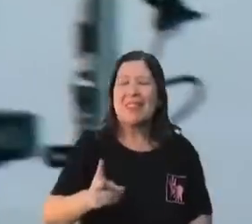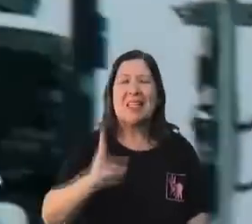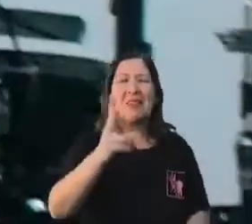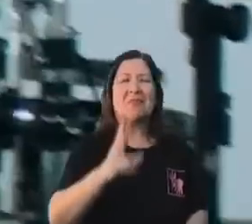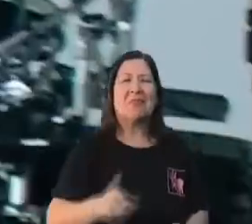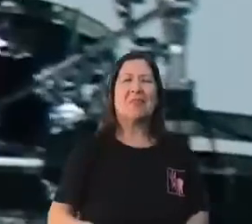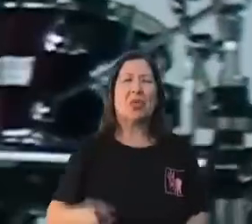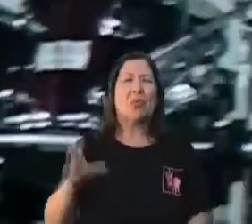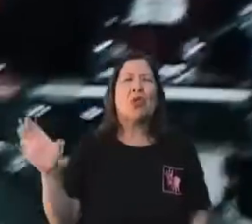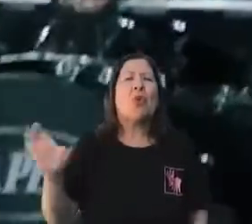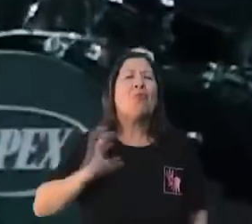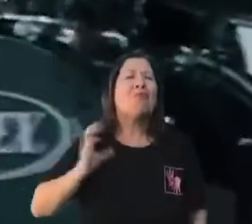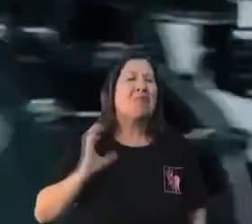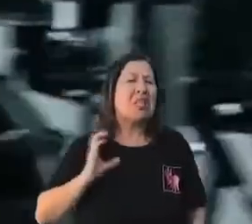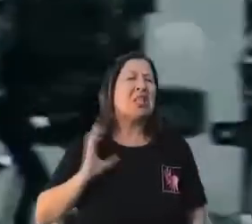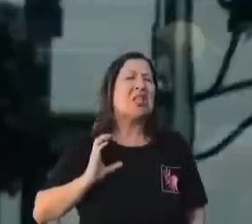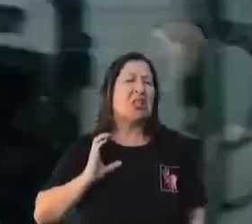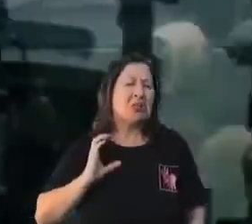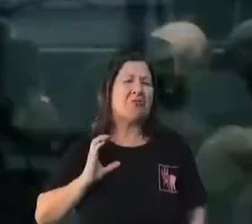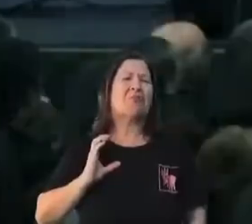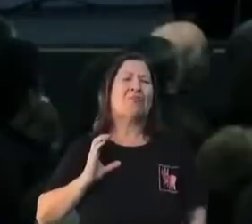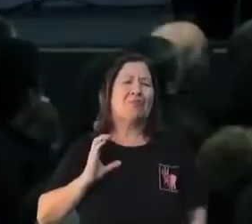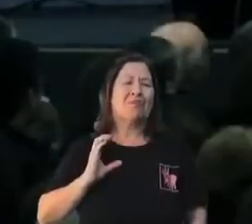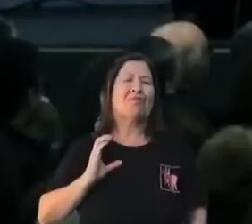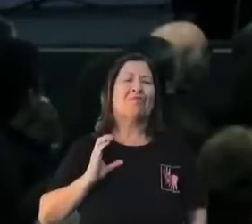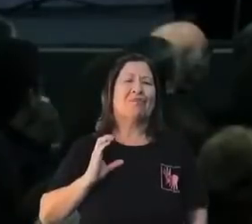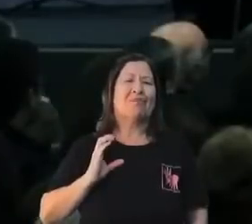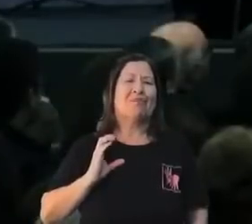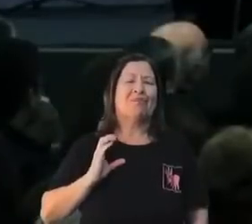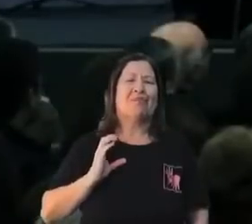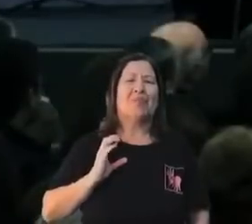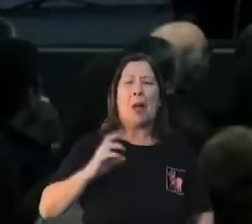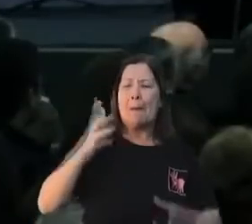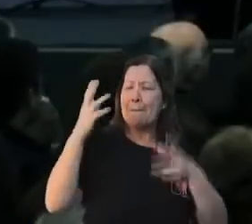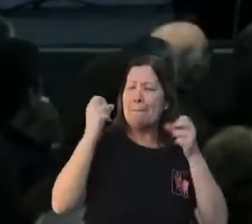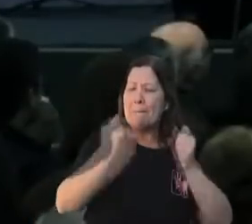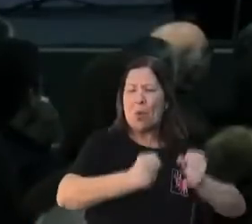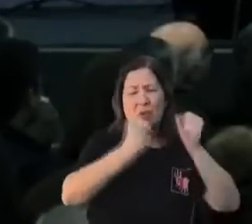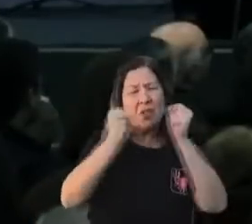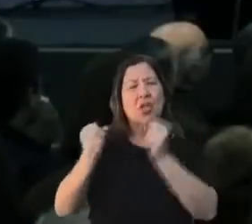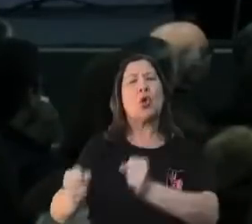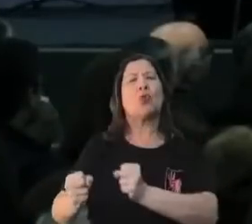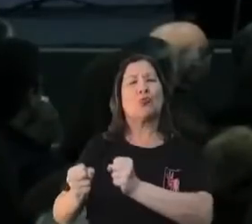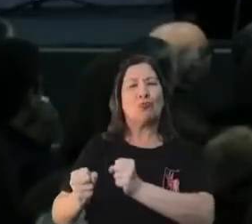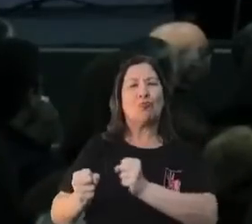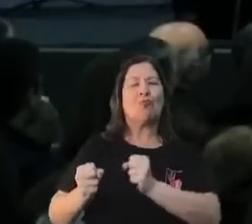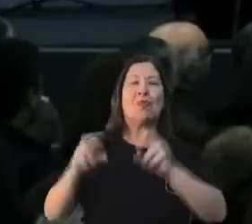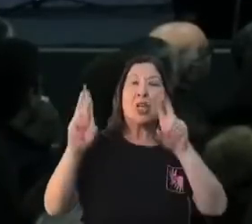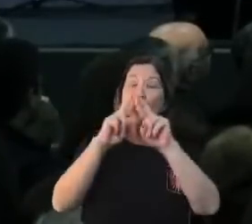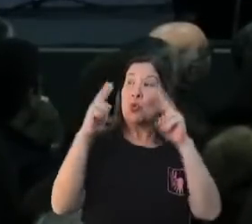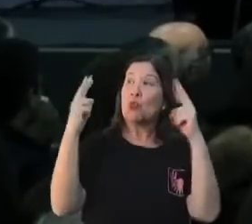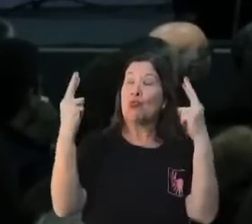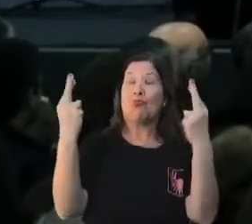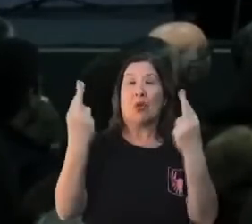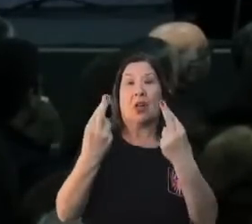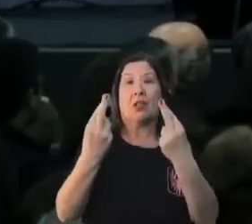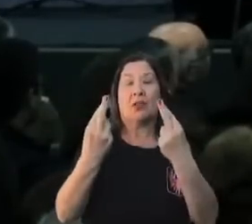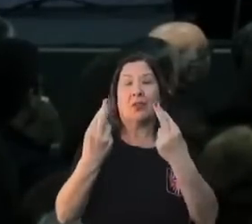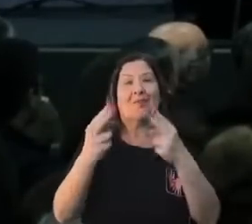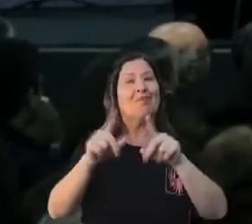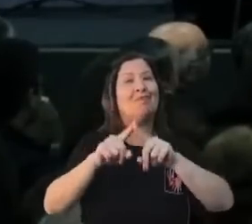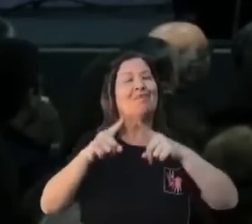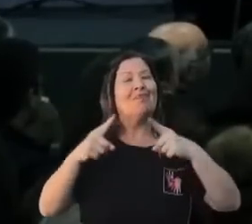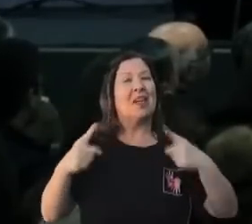quão poderoso, quão esplendoroso, quão majestoso ele era, e quão grandioso era o seu reino, e não deu uma palavra